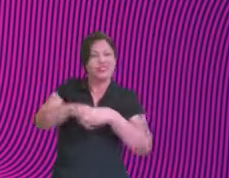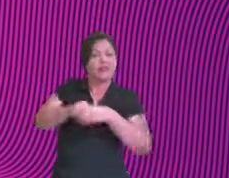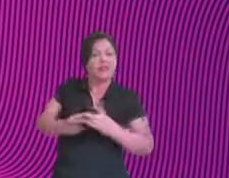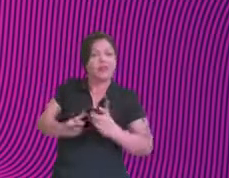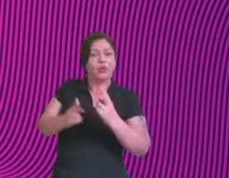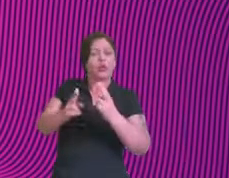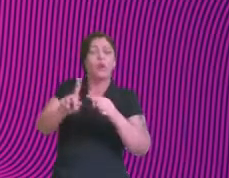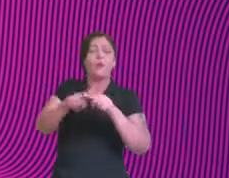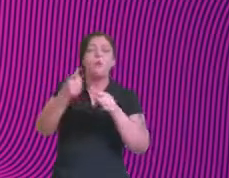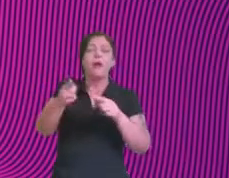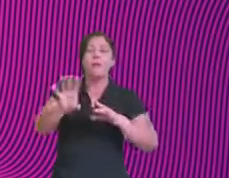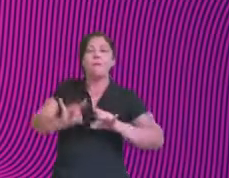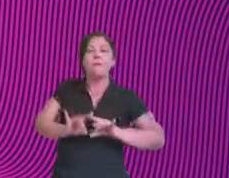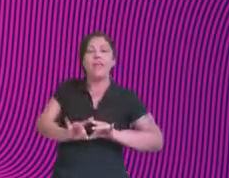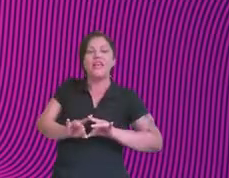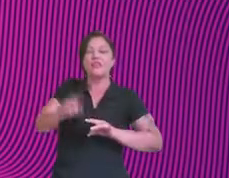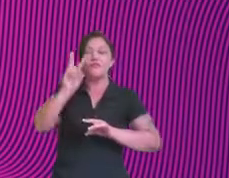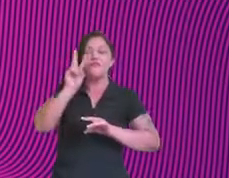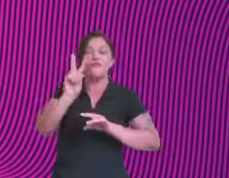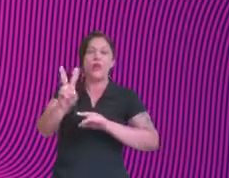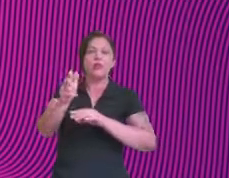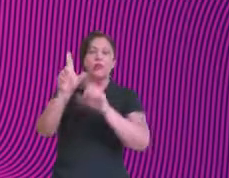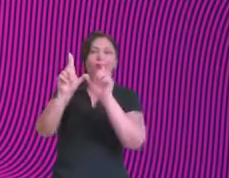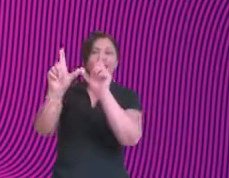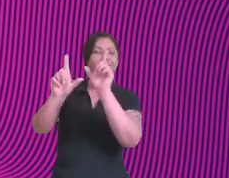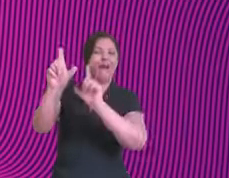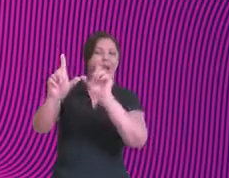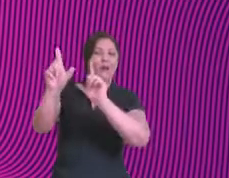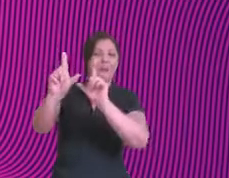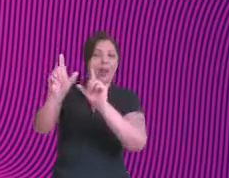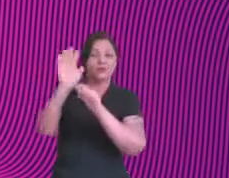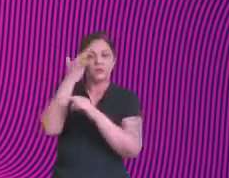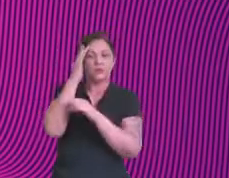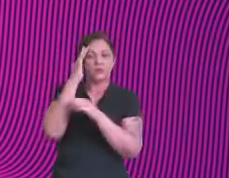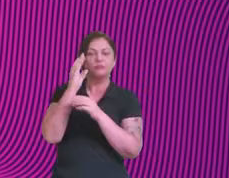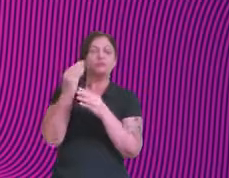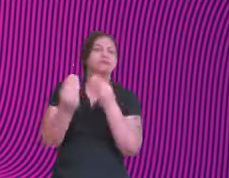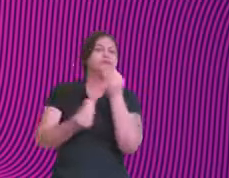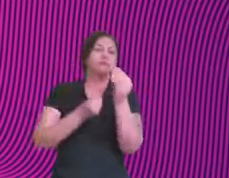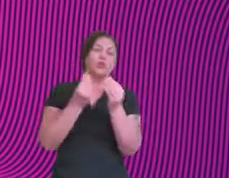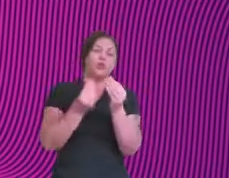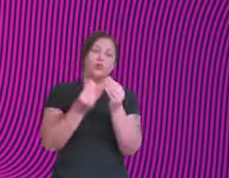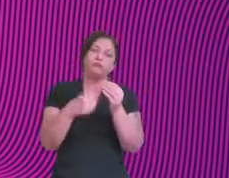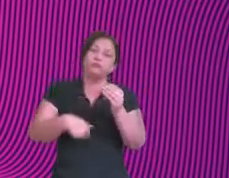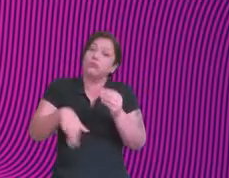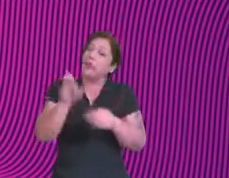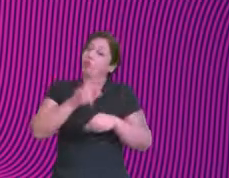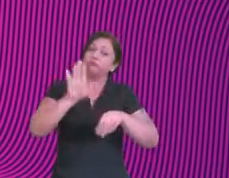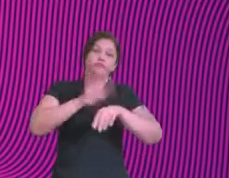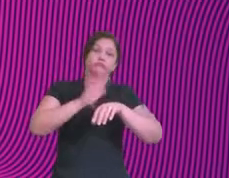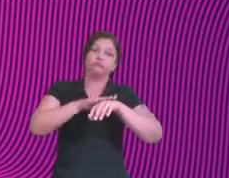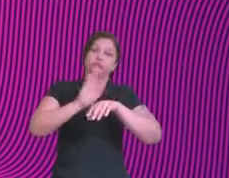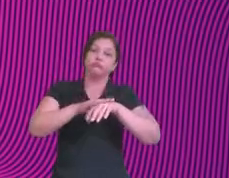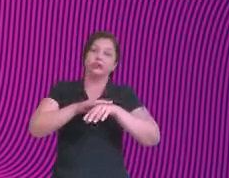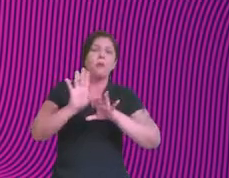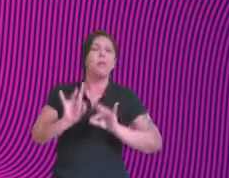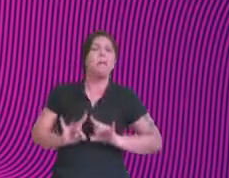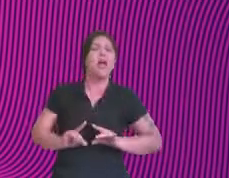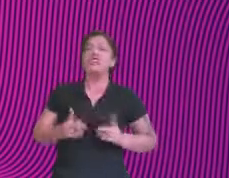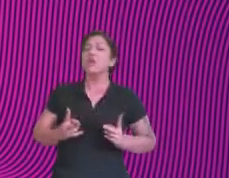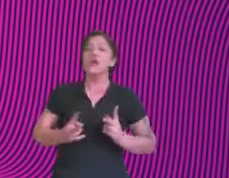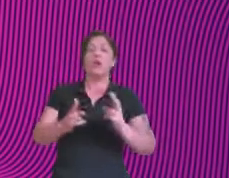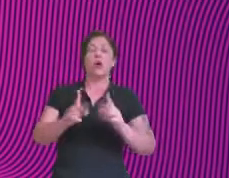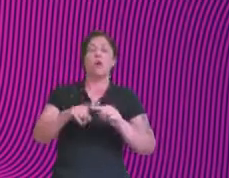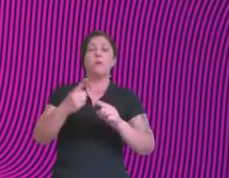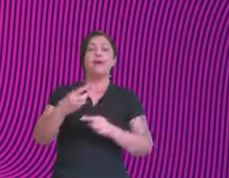eles usam para a técnica fechada em torno de 360 miligramas por metro quadrado, na técnica de coliseu 460 miligramas por metro